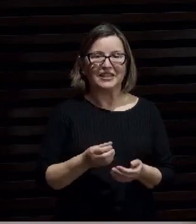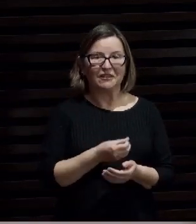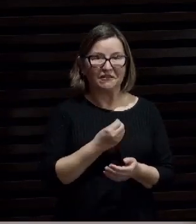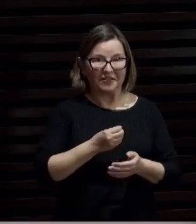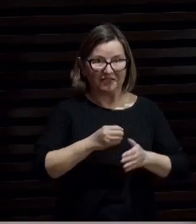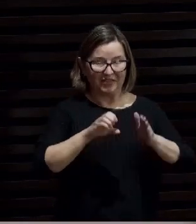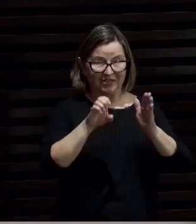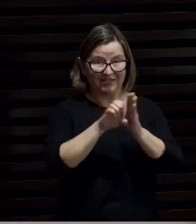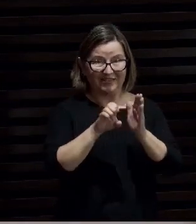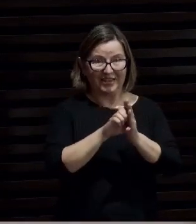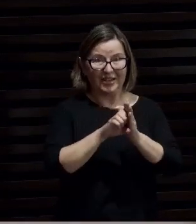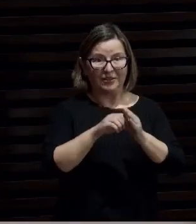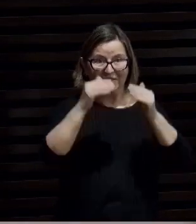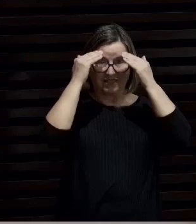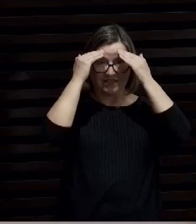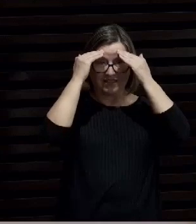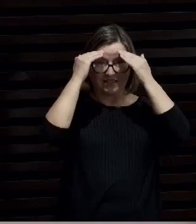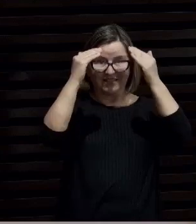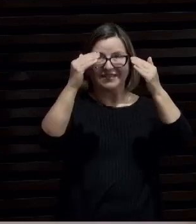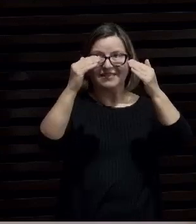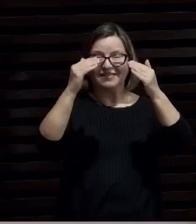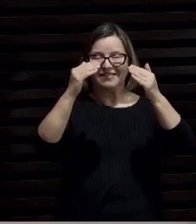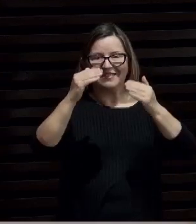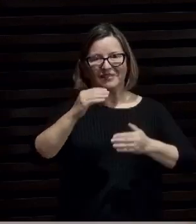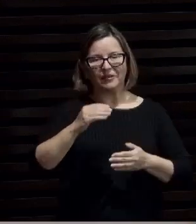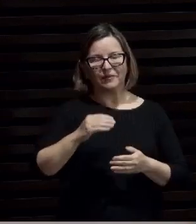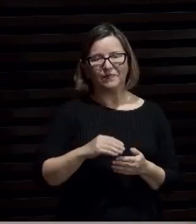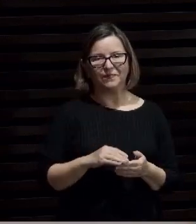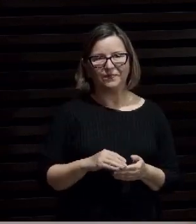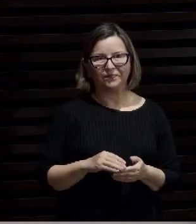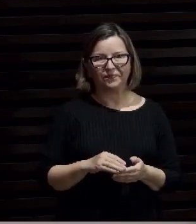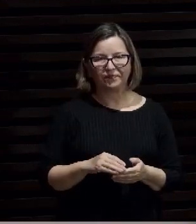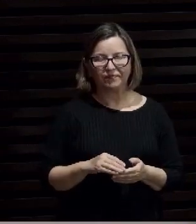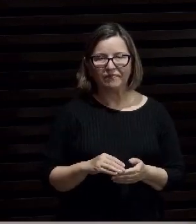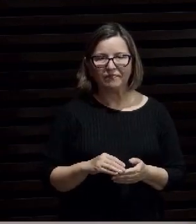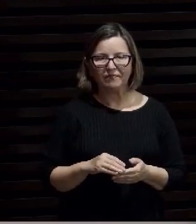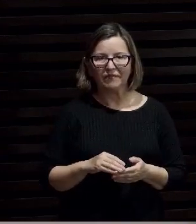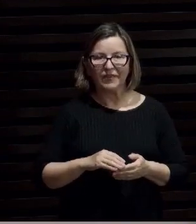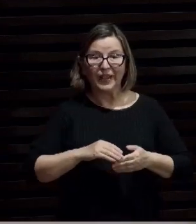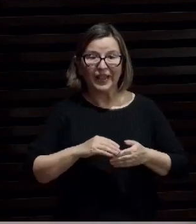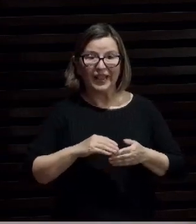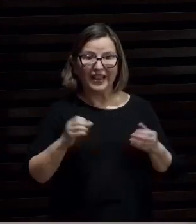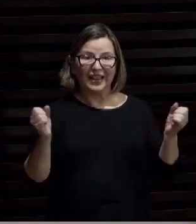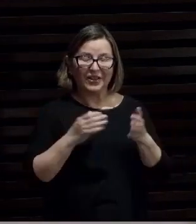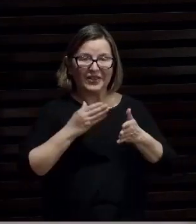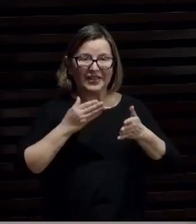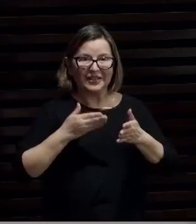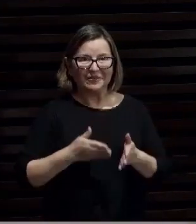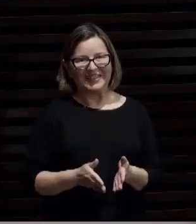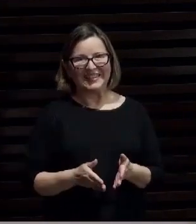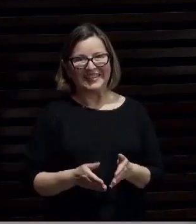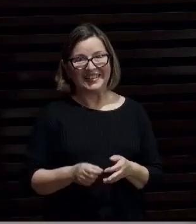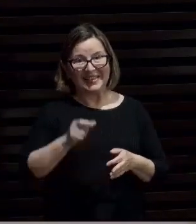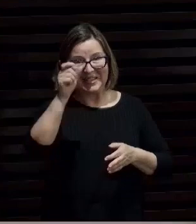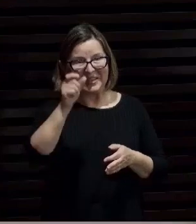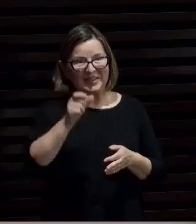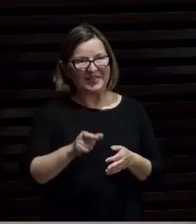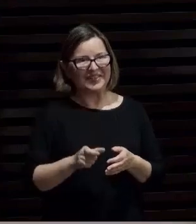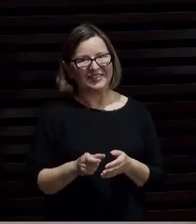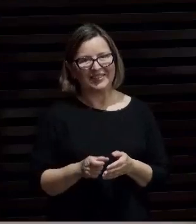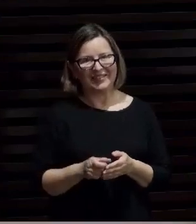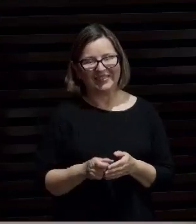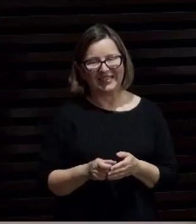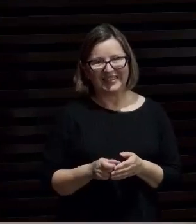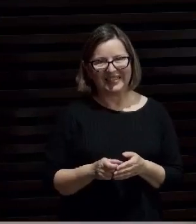e os observeis. Sabe o que é o novo nascimento, meus irmãos? A pessoa é a pessoa que experimentou